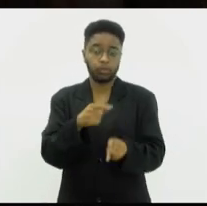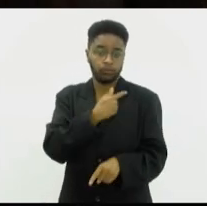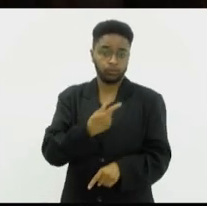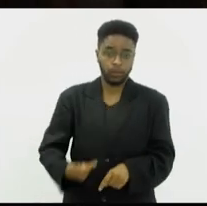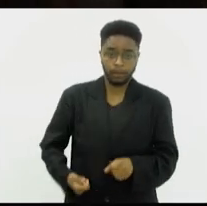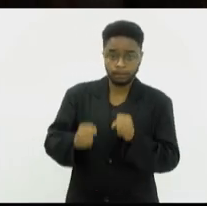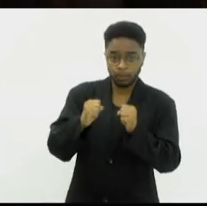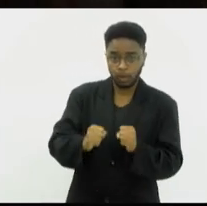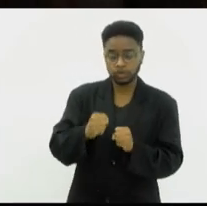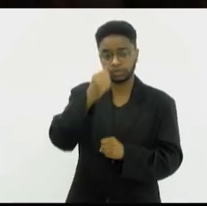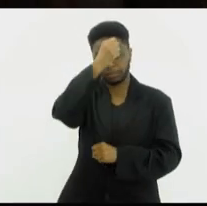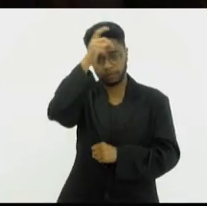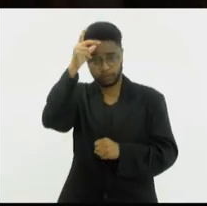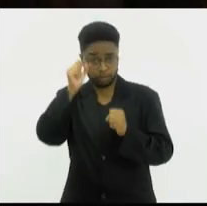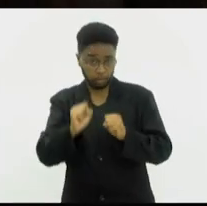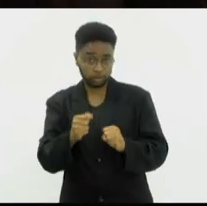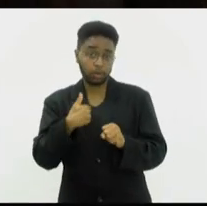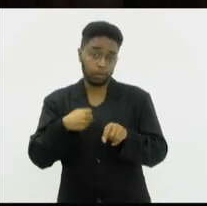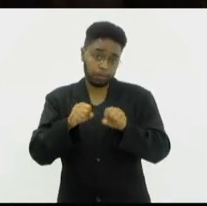se o meu prefeito faz isso.